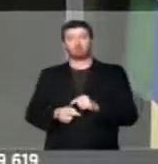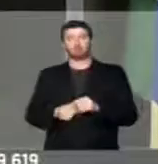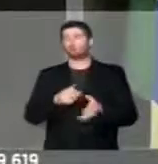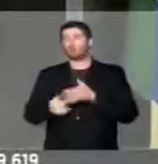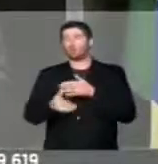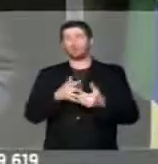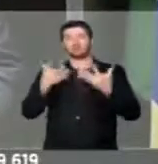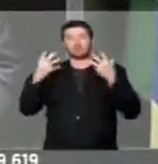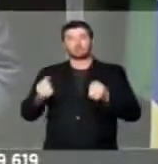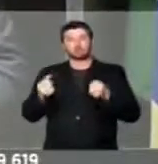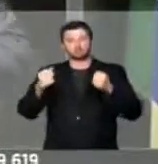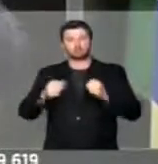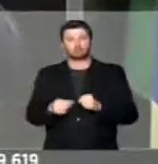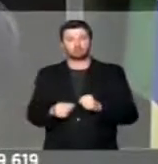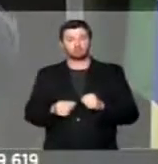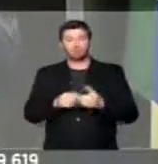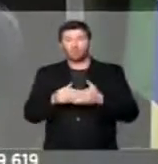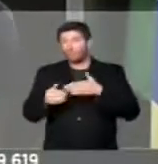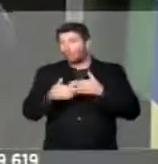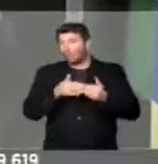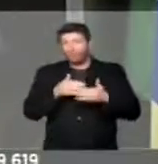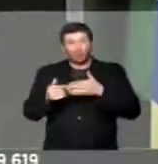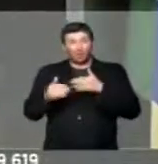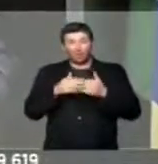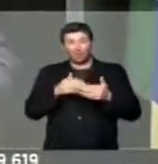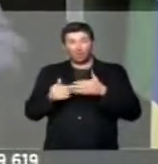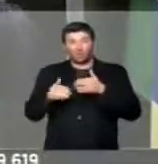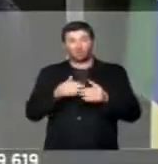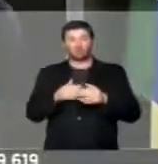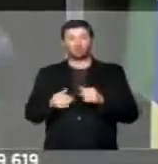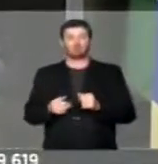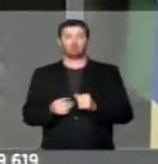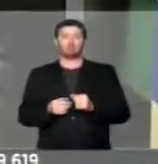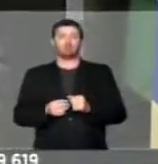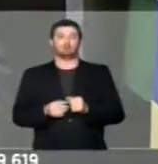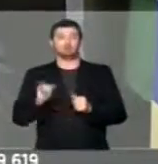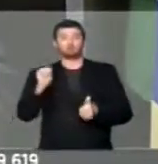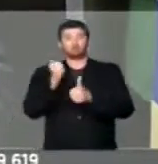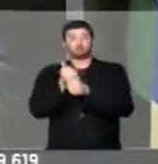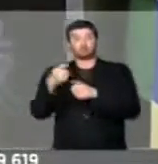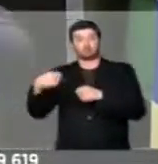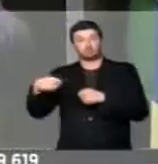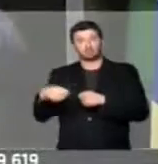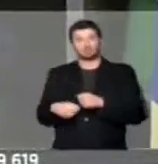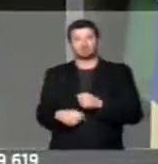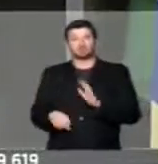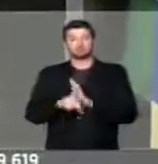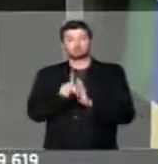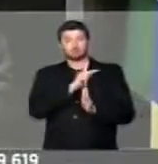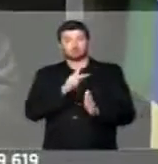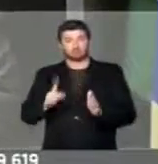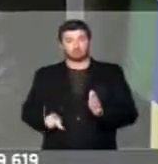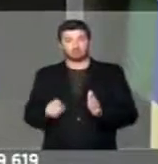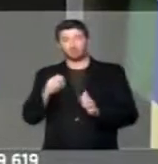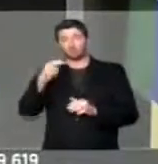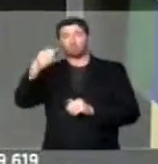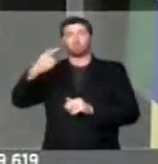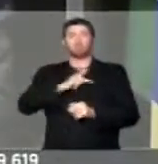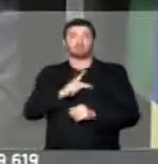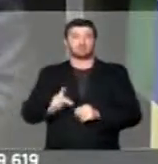forma de assumir qualquer que seja a eternidade num eventual substituição da presidente um vice-presidente